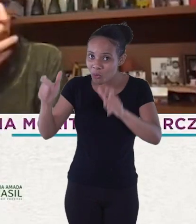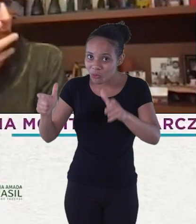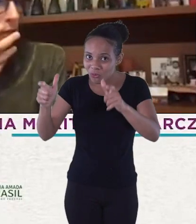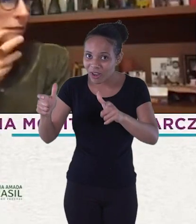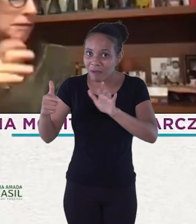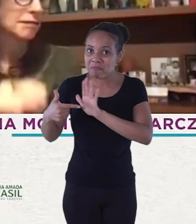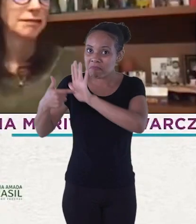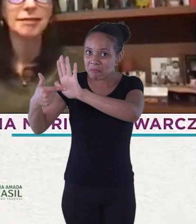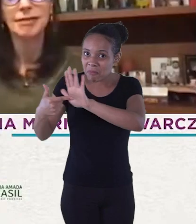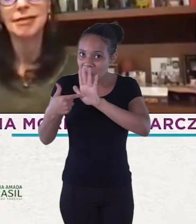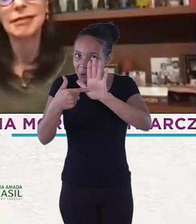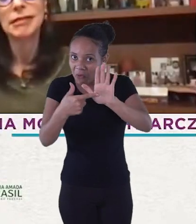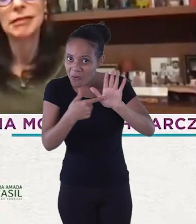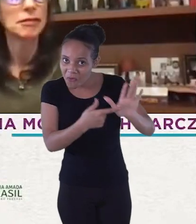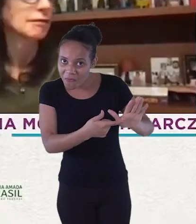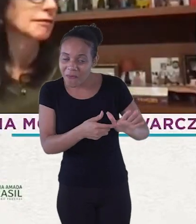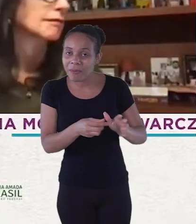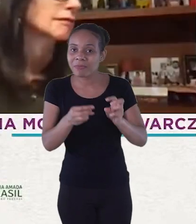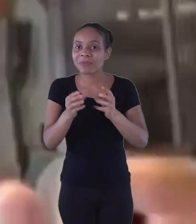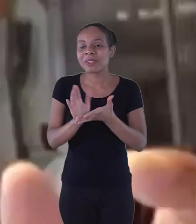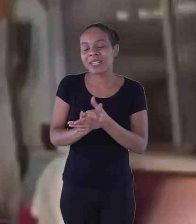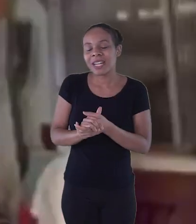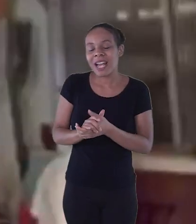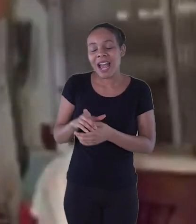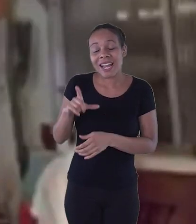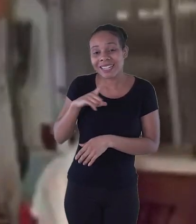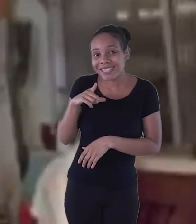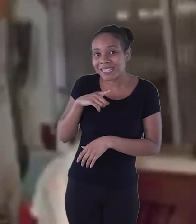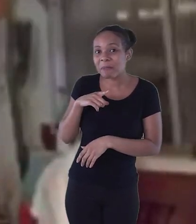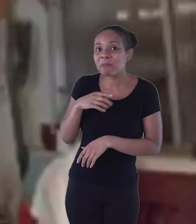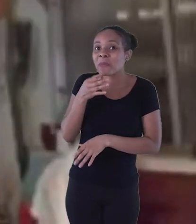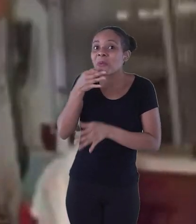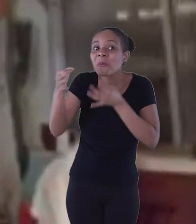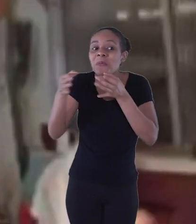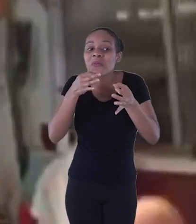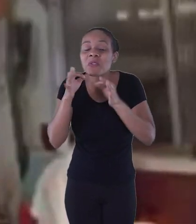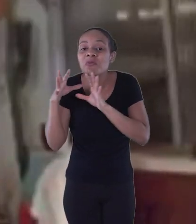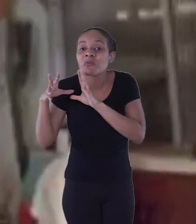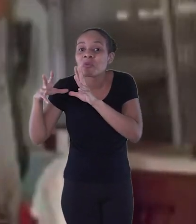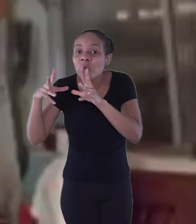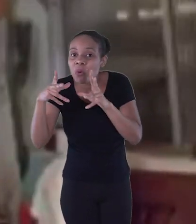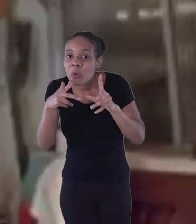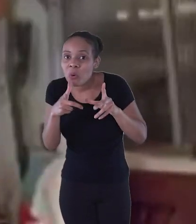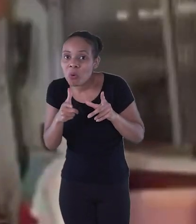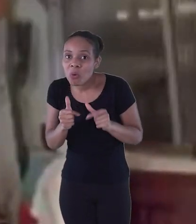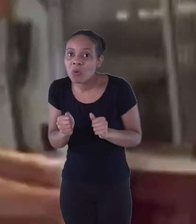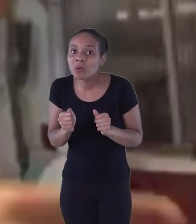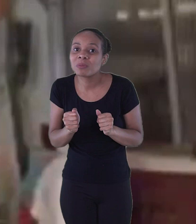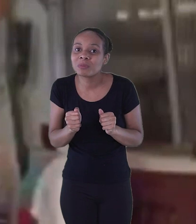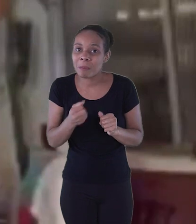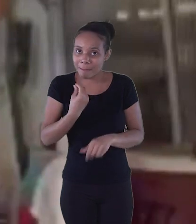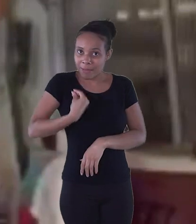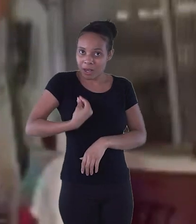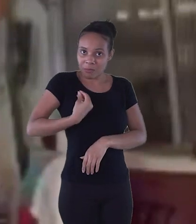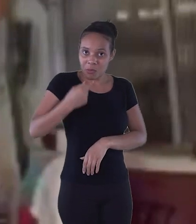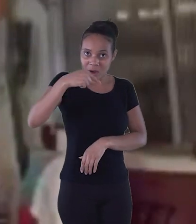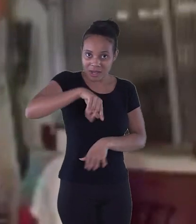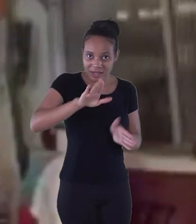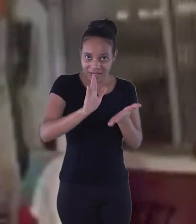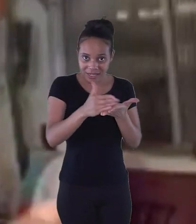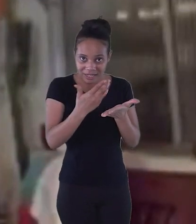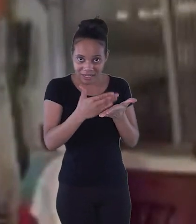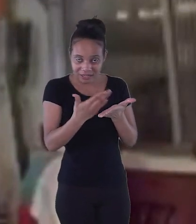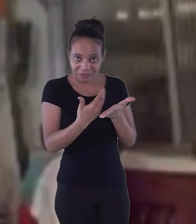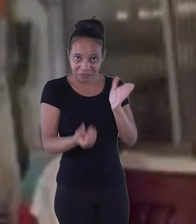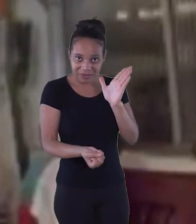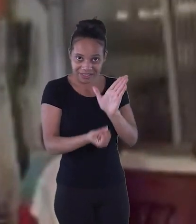virtual na exposição com comentários de todo mundo que participou eu, Flávio e Lili, e as